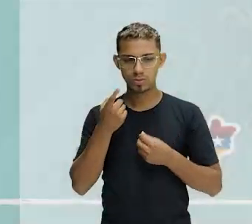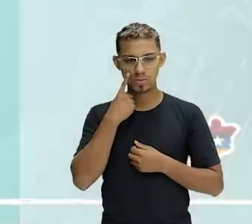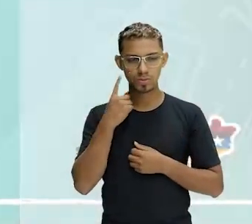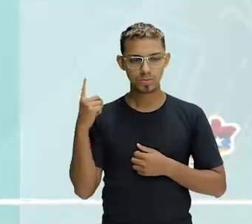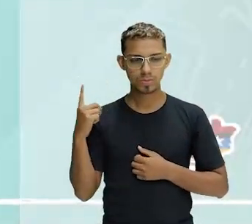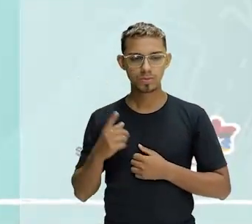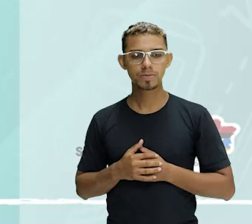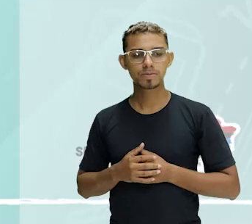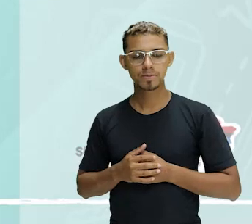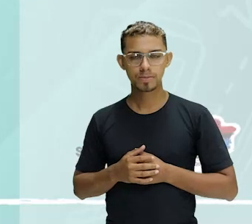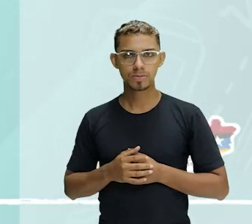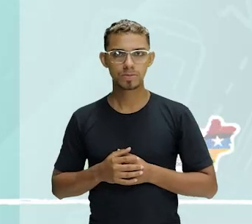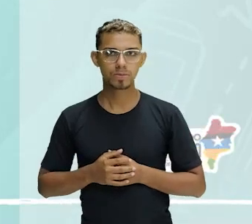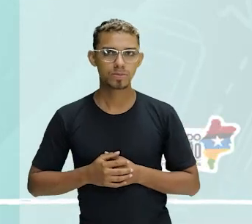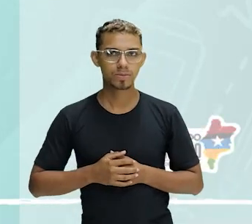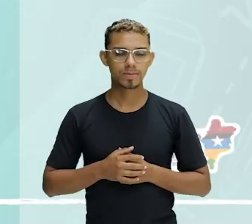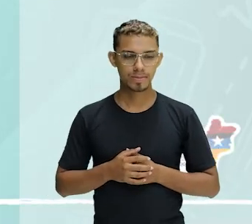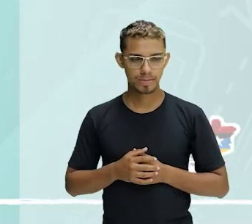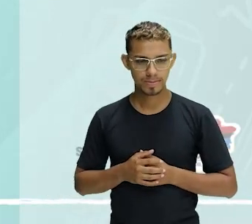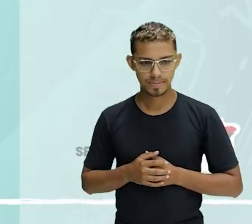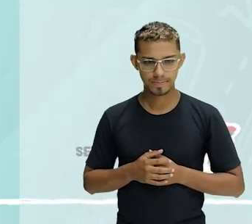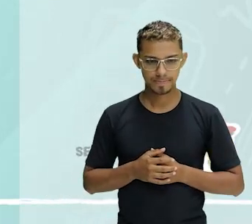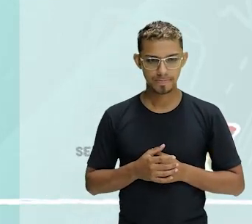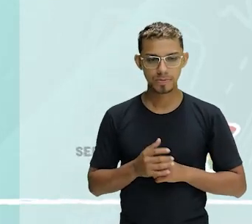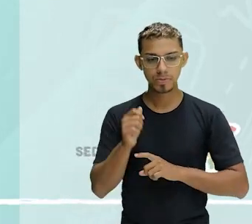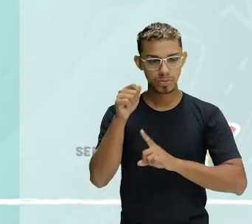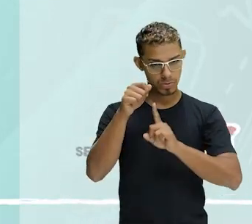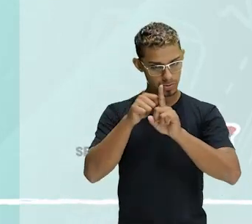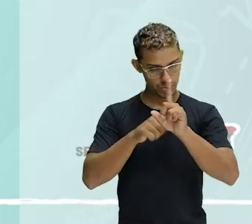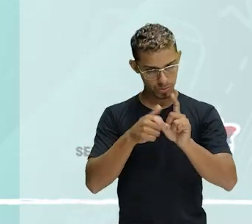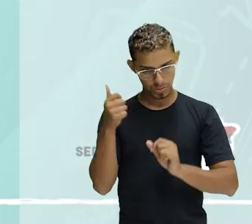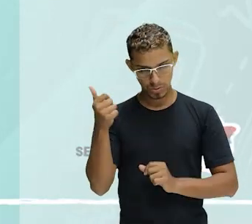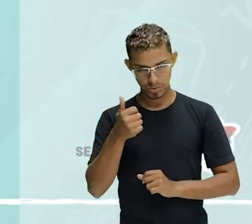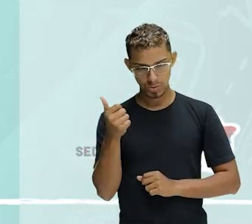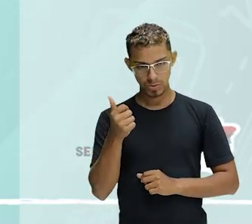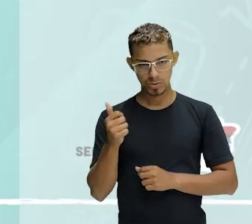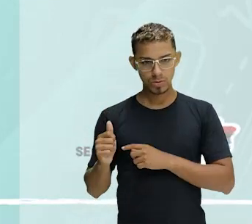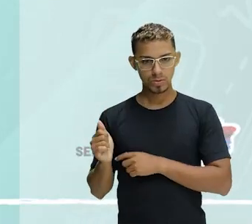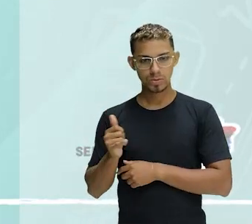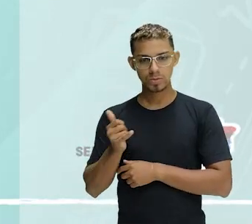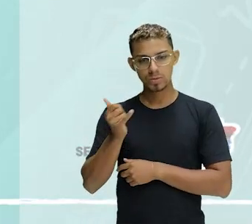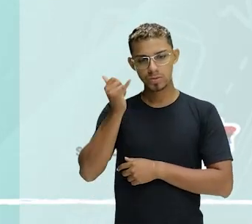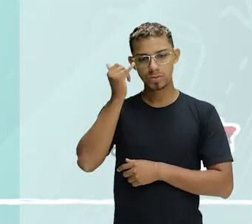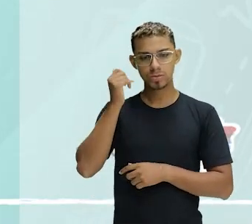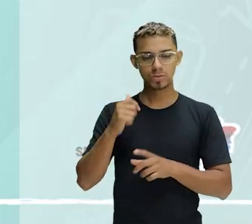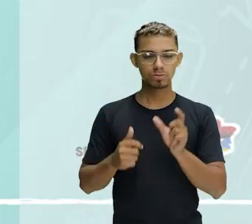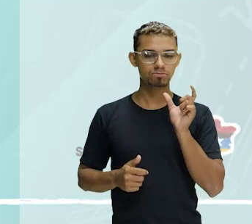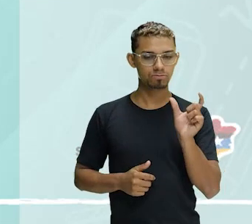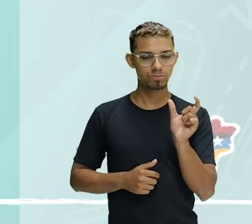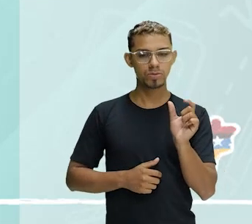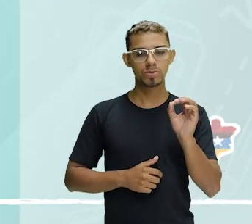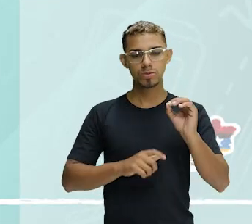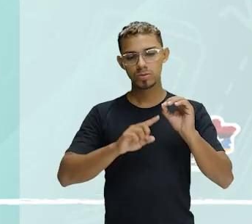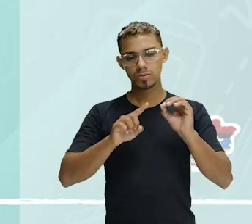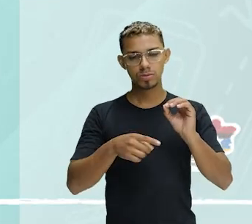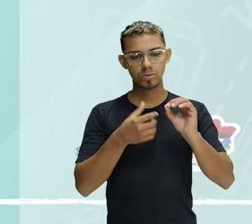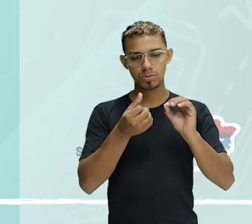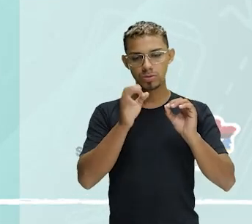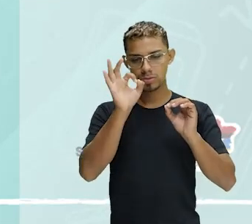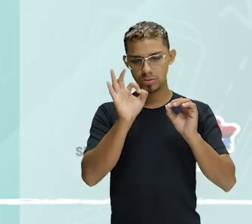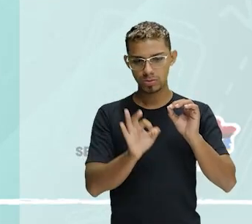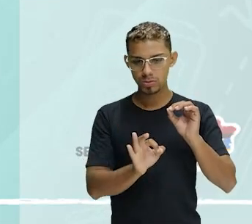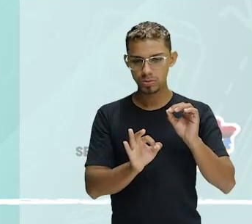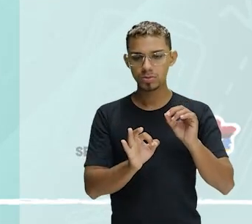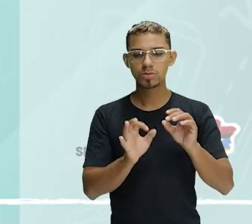Olha só. Vamos ver ao final do primeiro mês, vamos fazer essa análise. Então, se a taxa é de 0,6%, eu